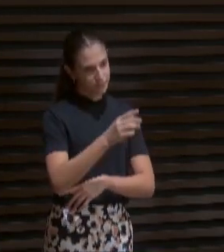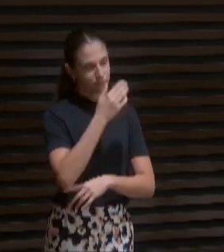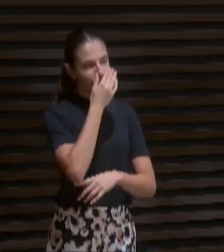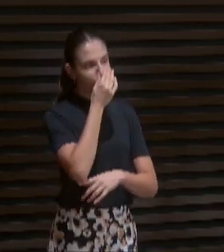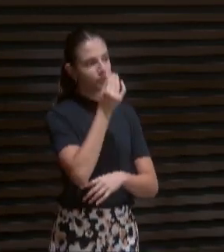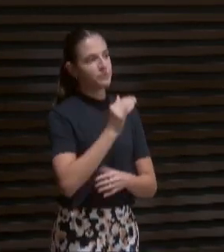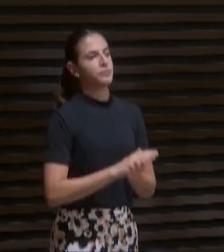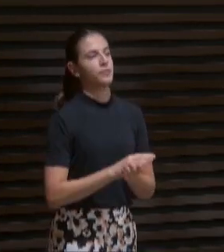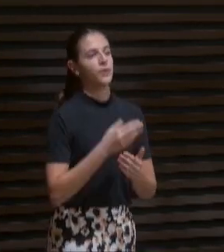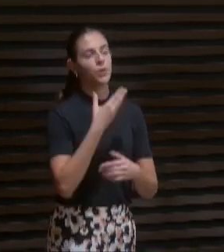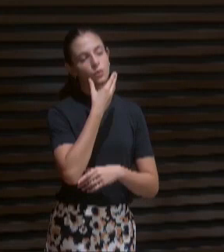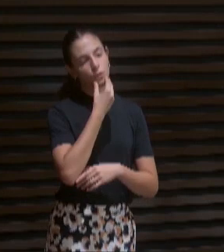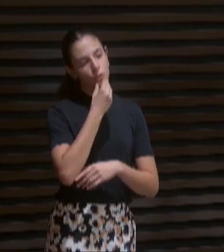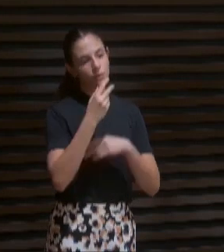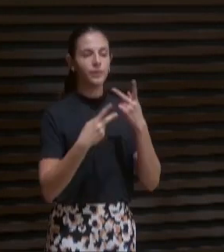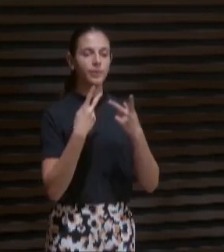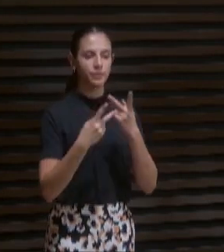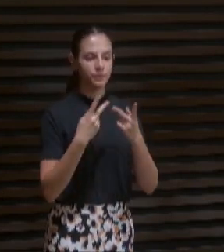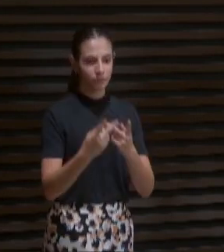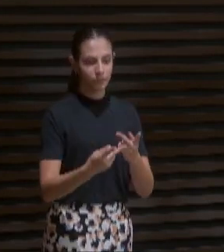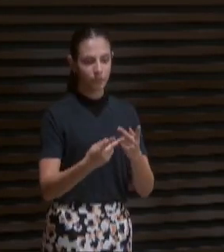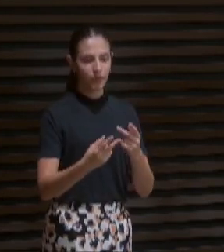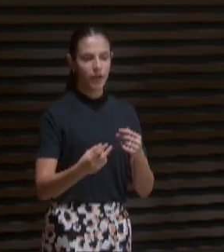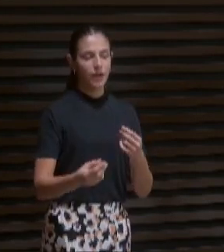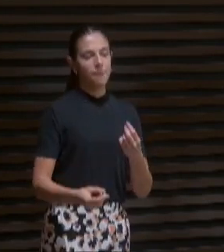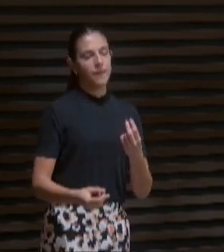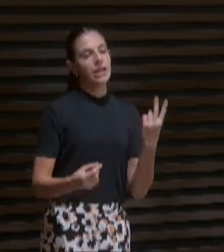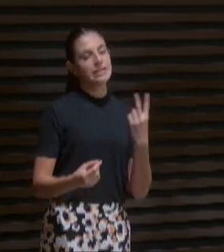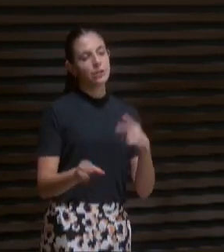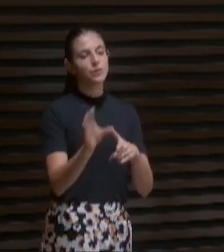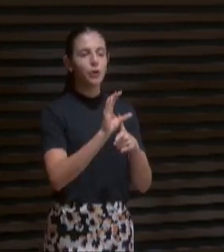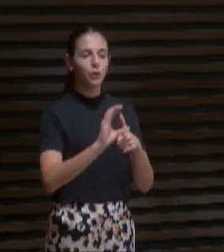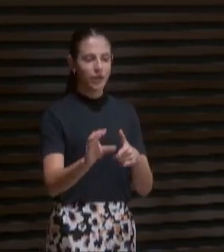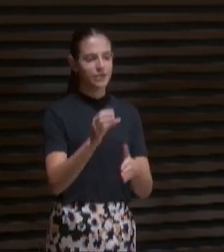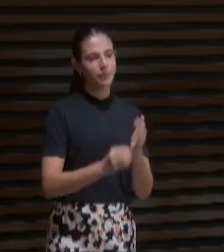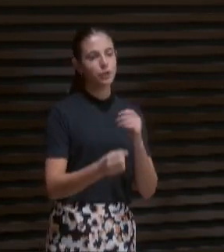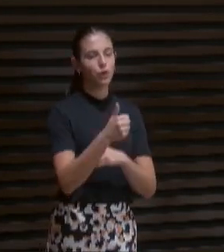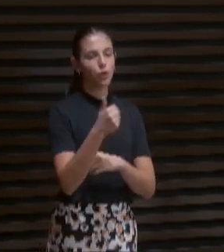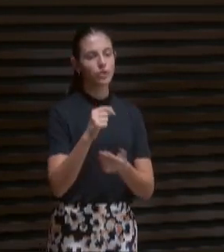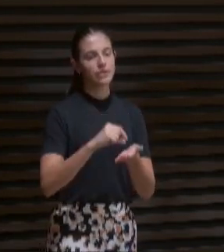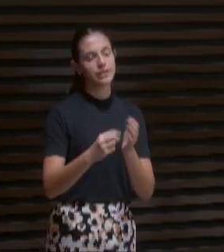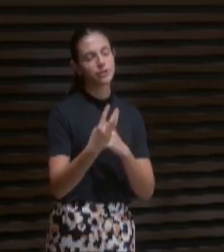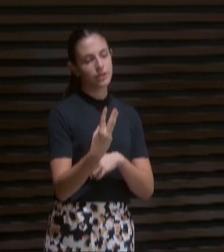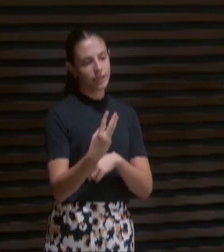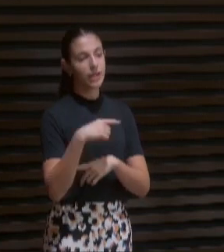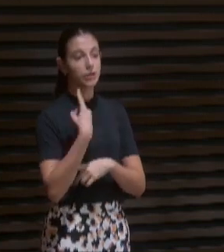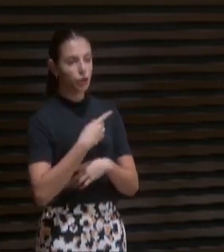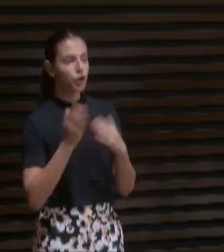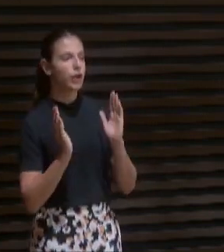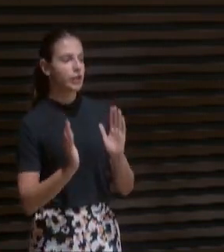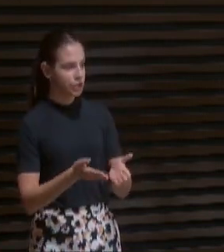Ele diz assim, no 2 Coríntios capítulo 11, versículo 3, nós já falamos desse